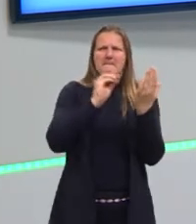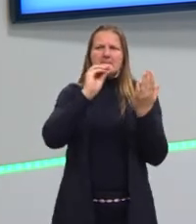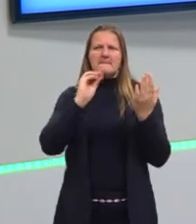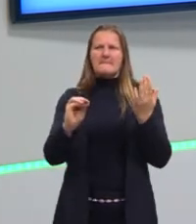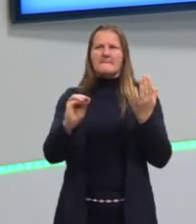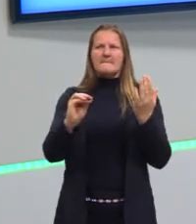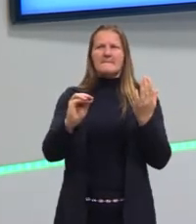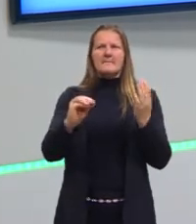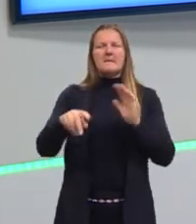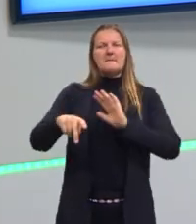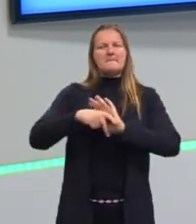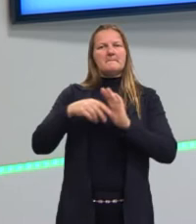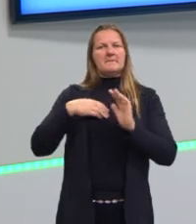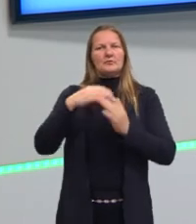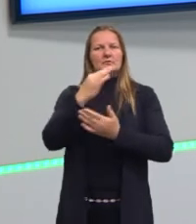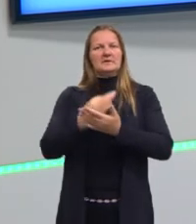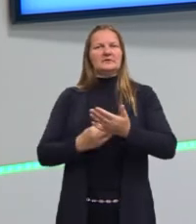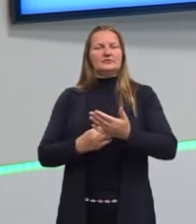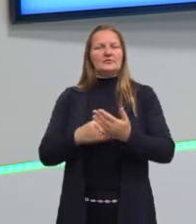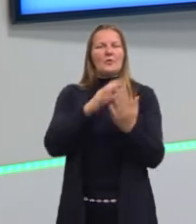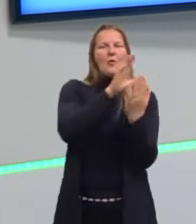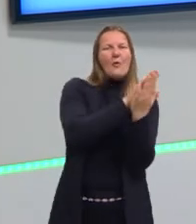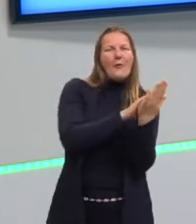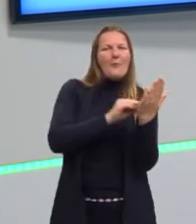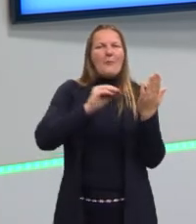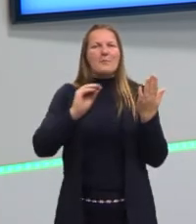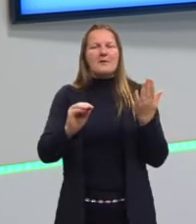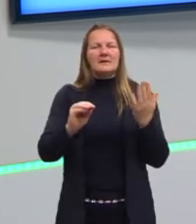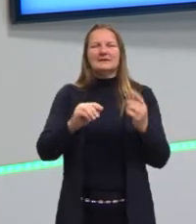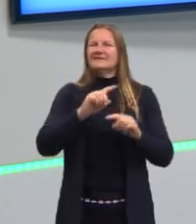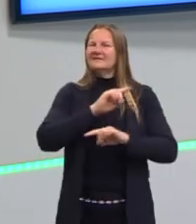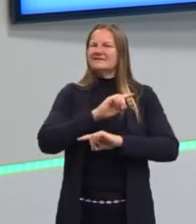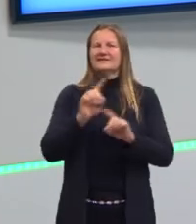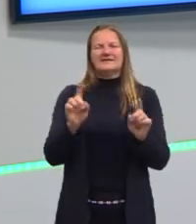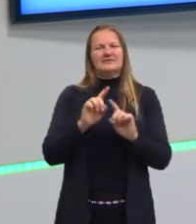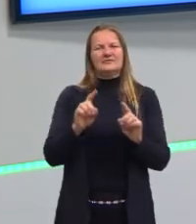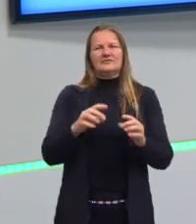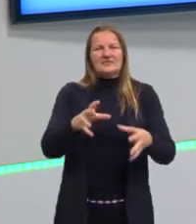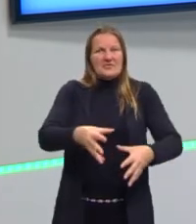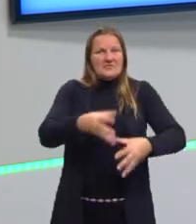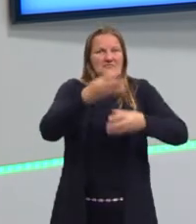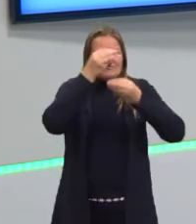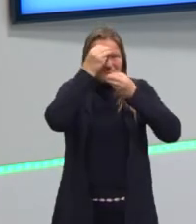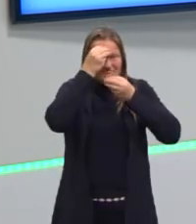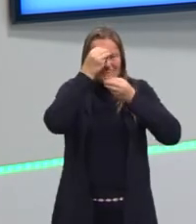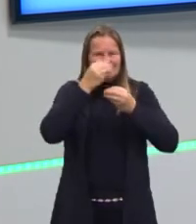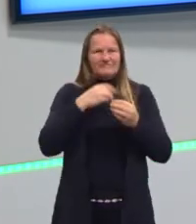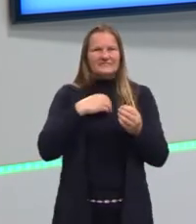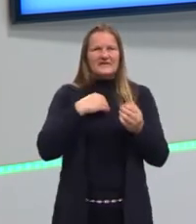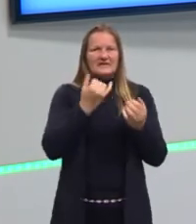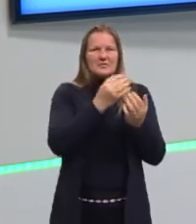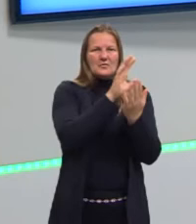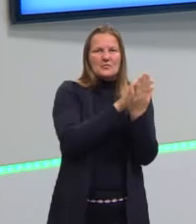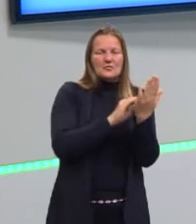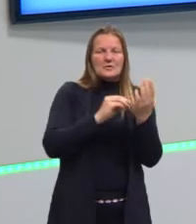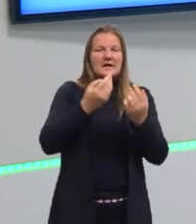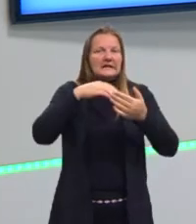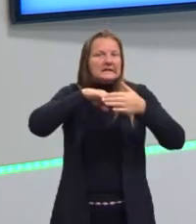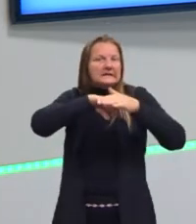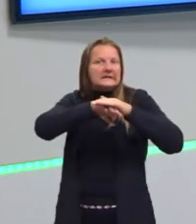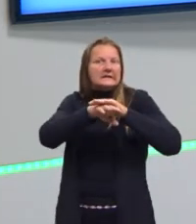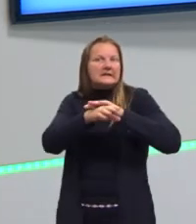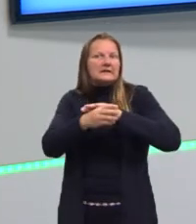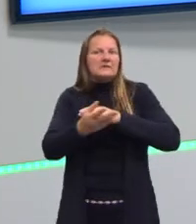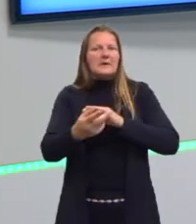lá e coloca no meu texto isso é copiar apropriar-se da informação e transformá-la com